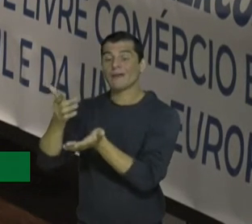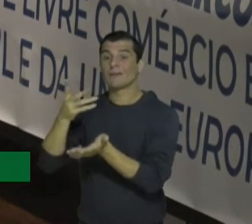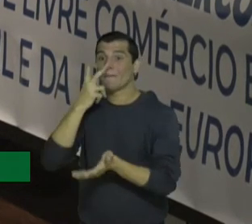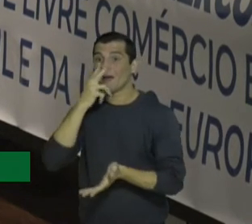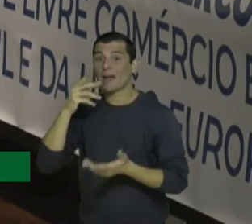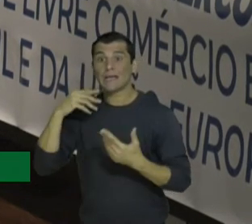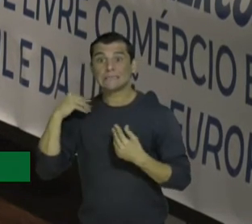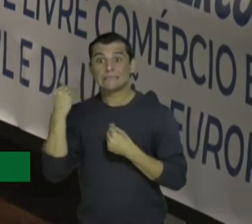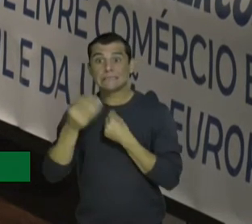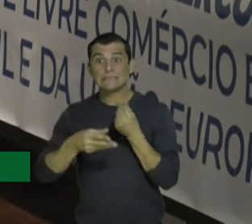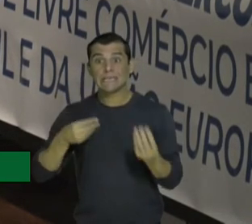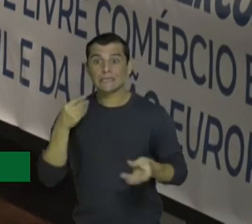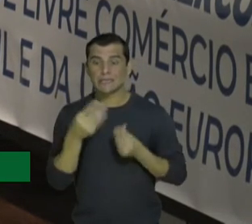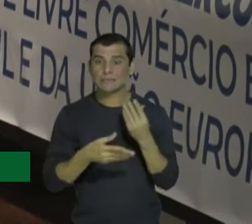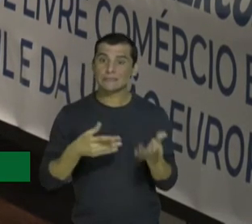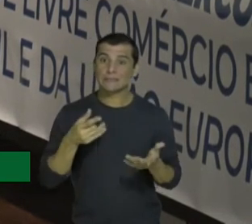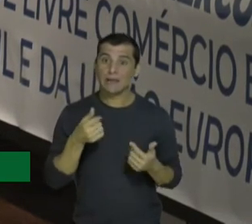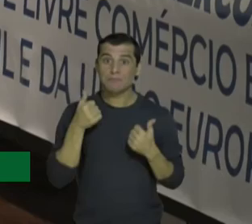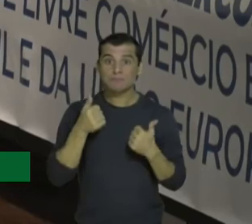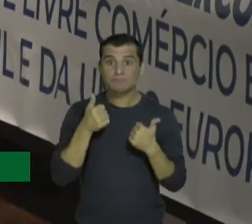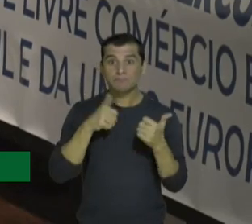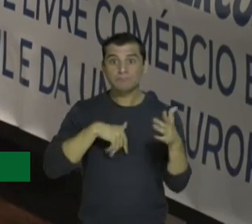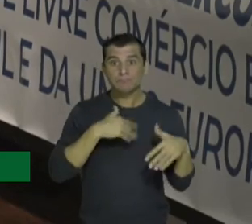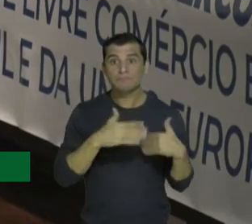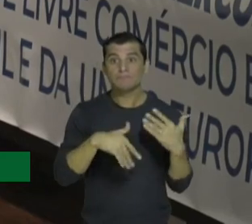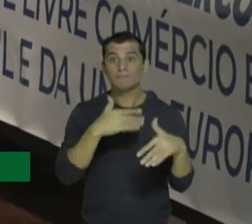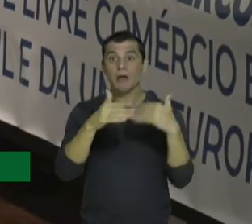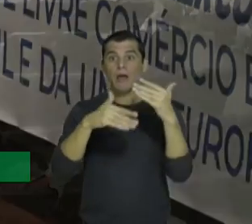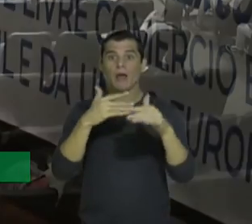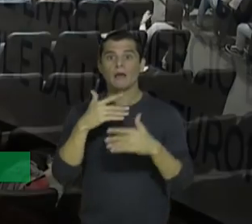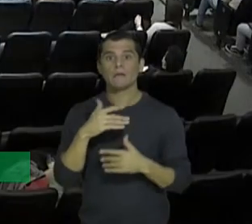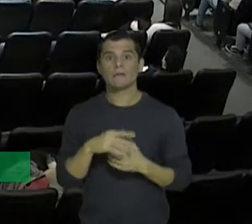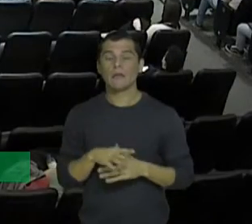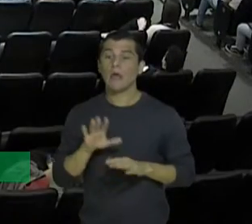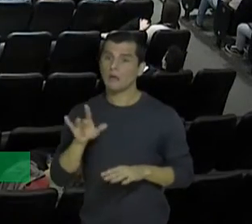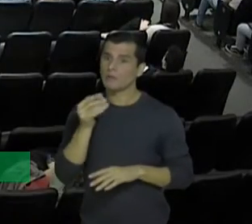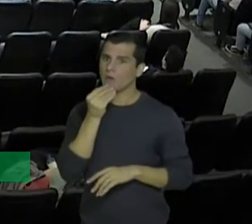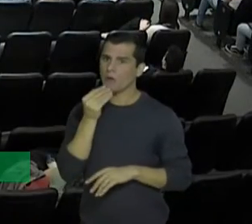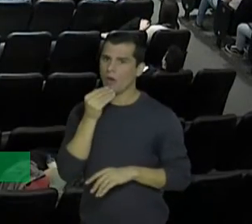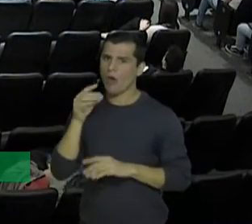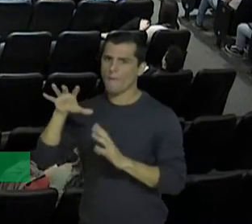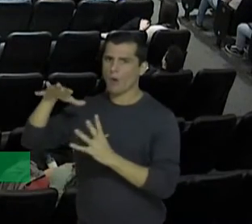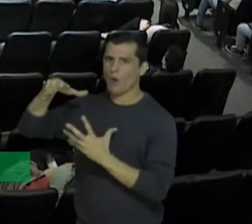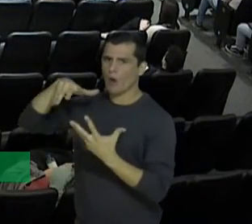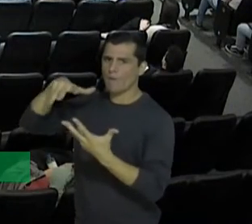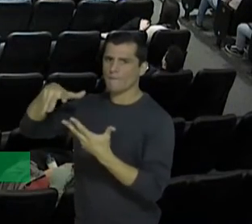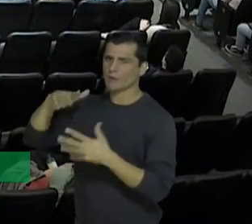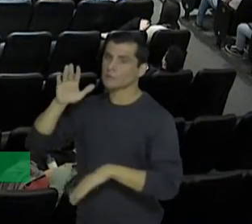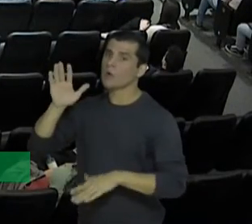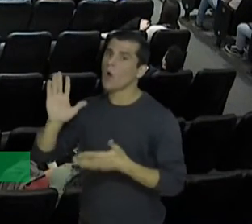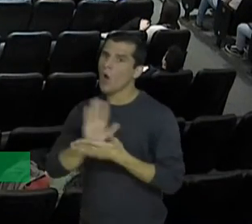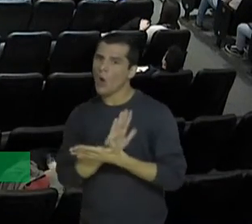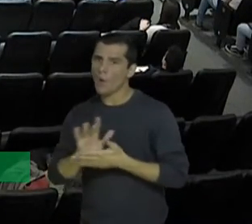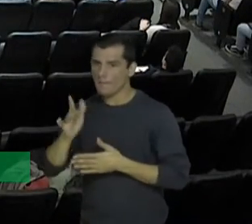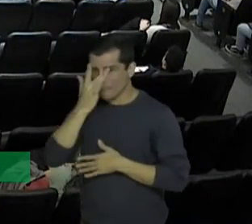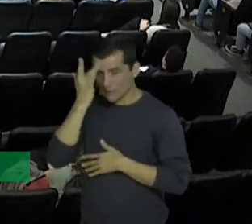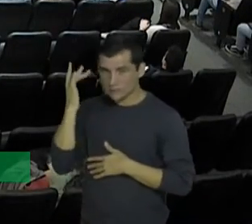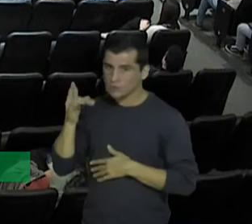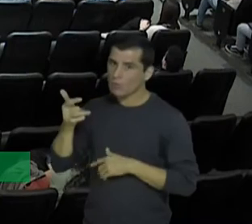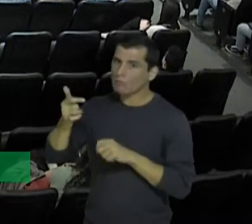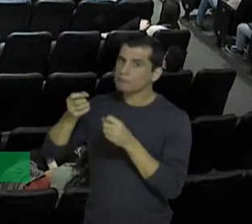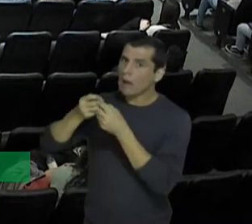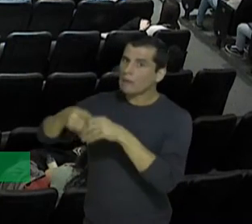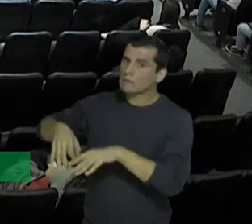globalização apertou o cinto de muita gente mas também ensinou a gente a buscar